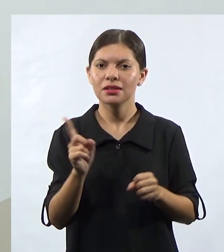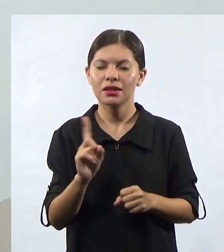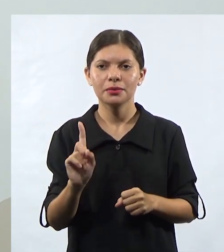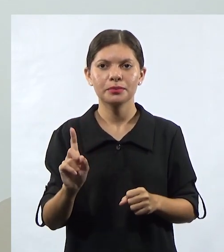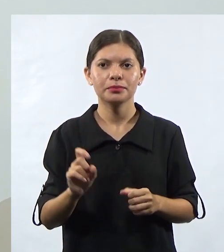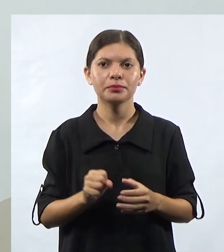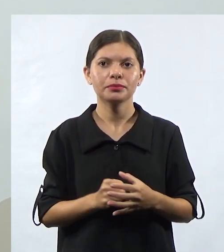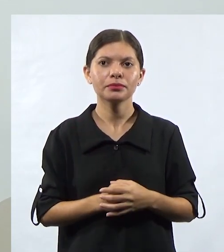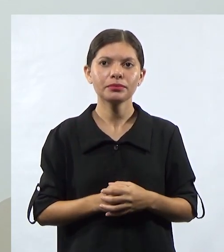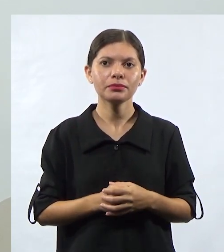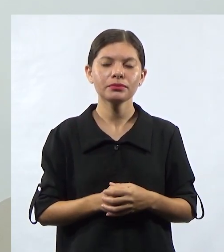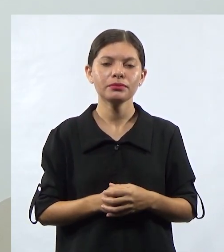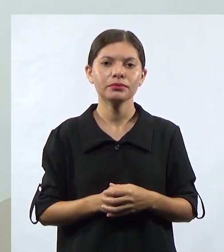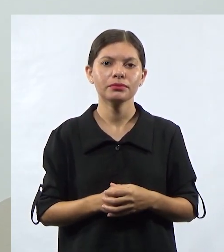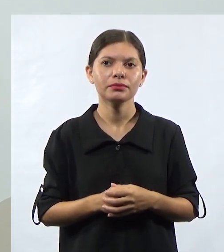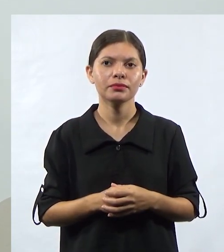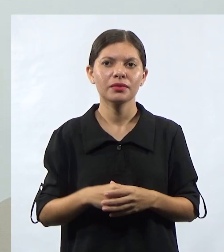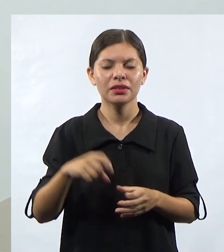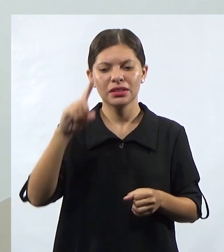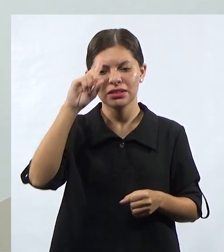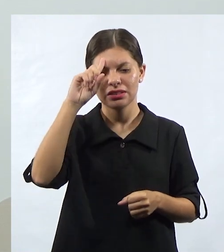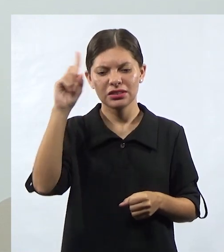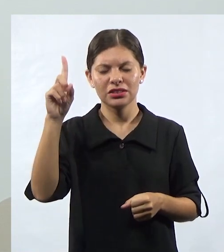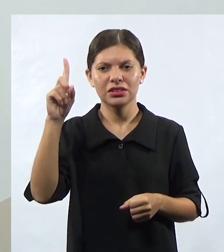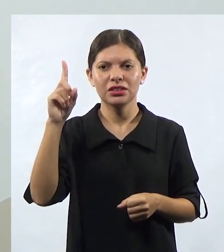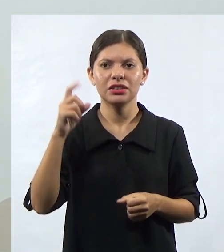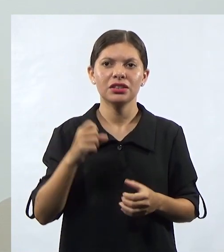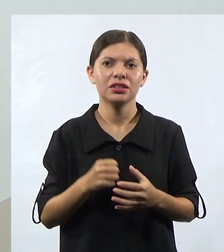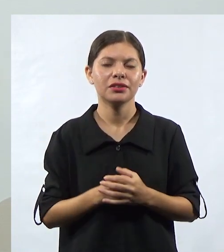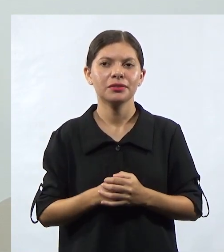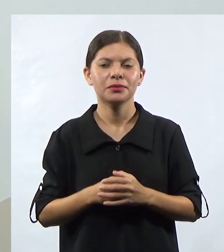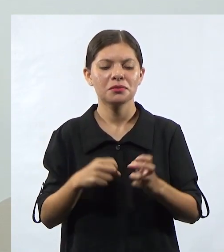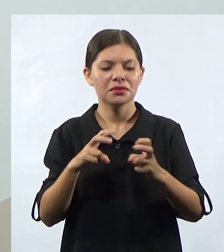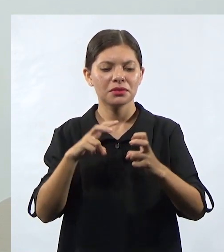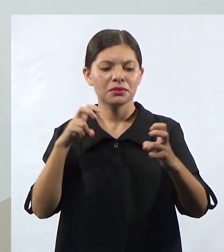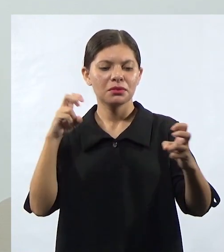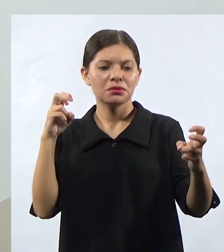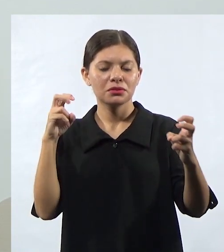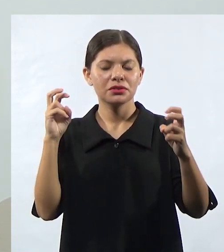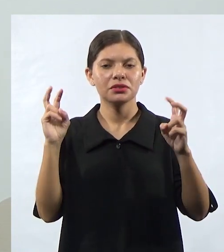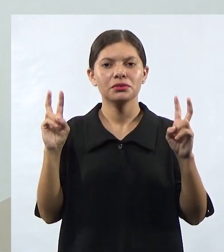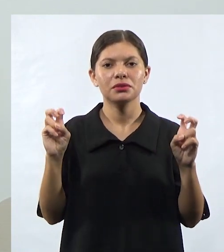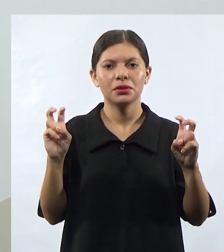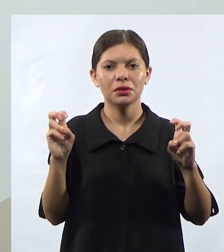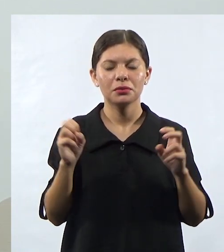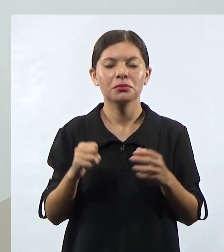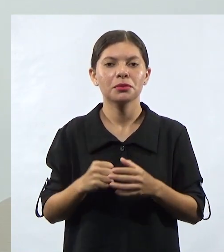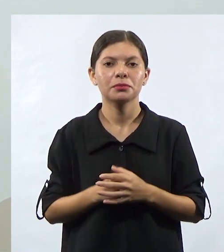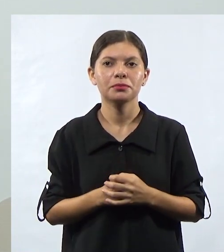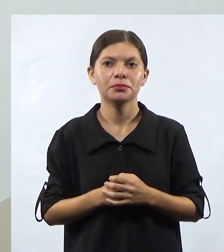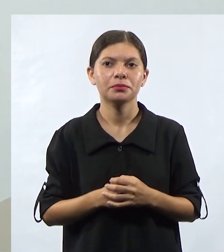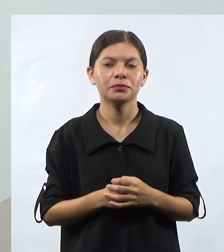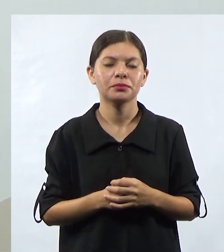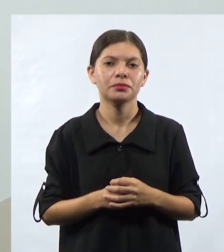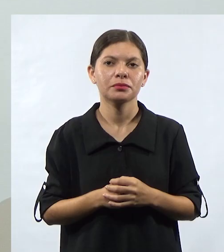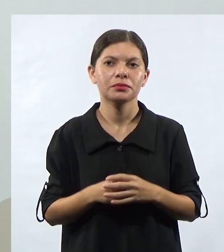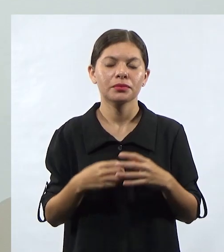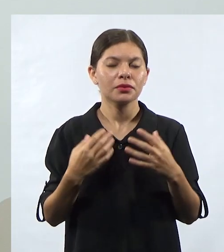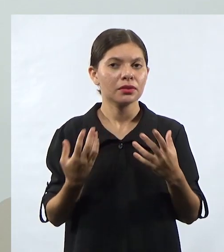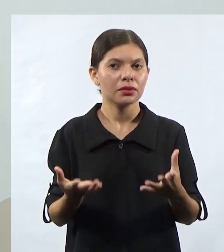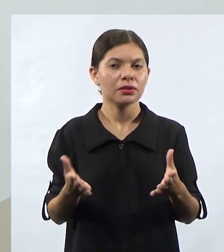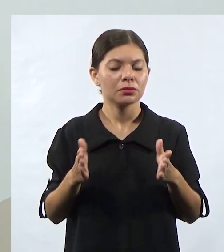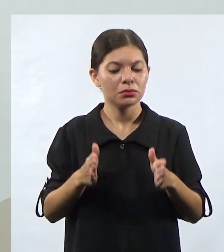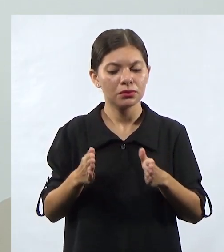né, se distanciando da discussão, da temática. Então, tente